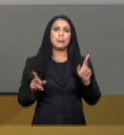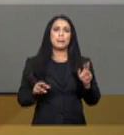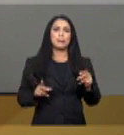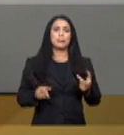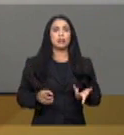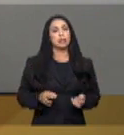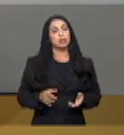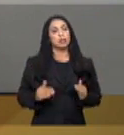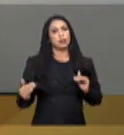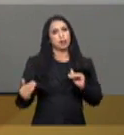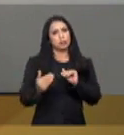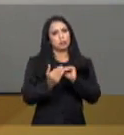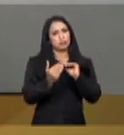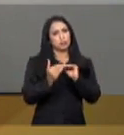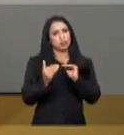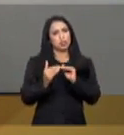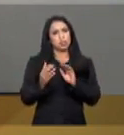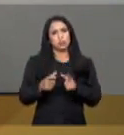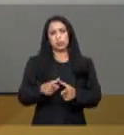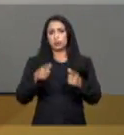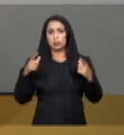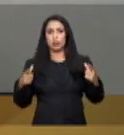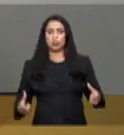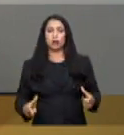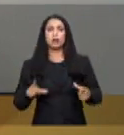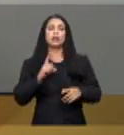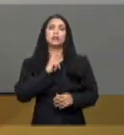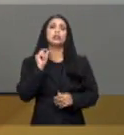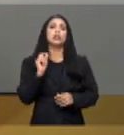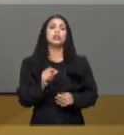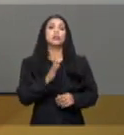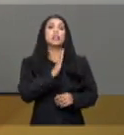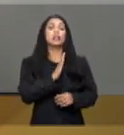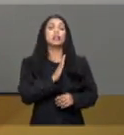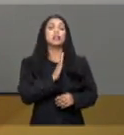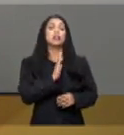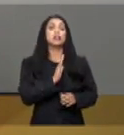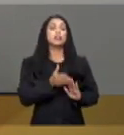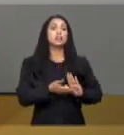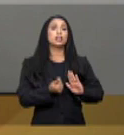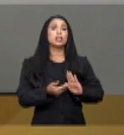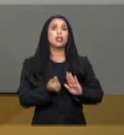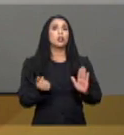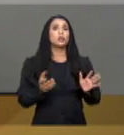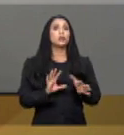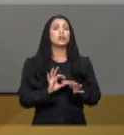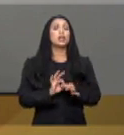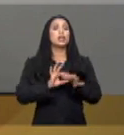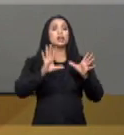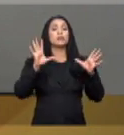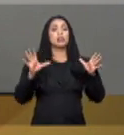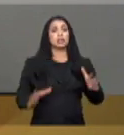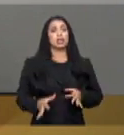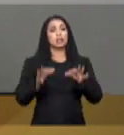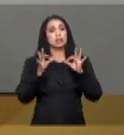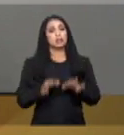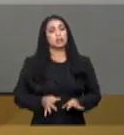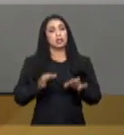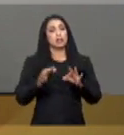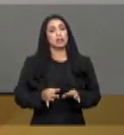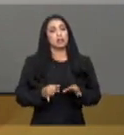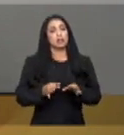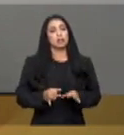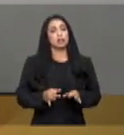da corrente majoritária, em verdadeiro exercício de censura à liberdade na formação de convicção dos